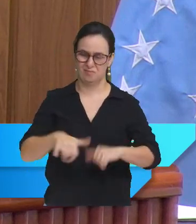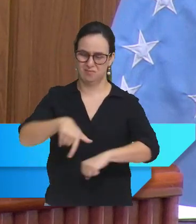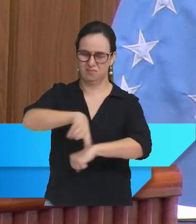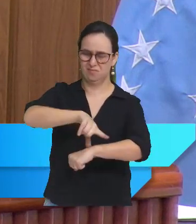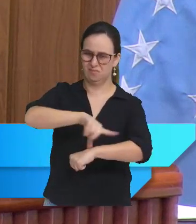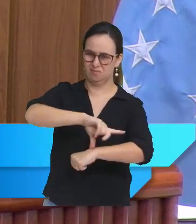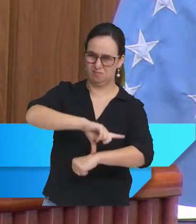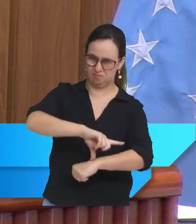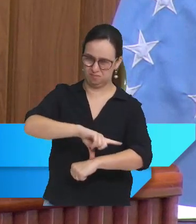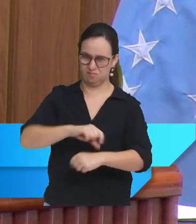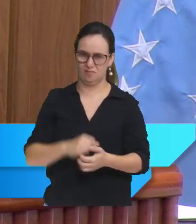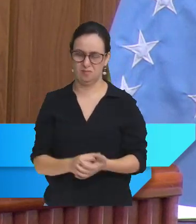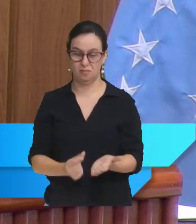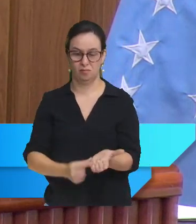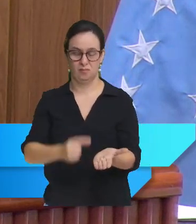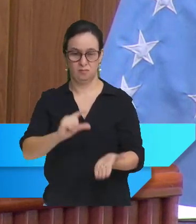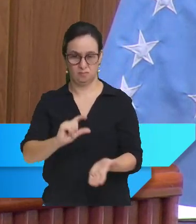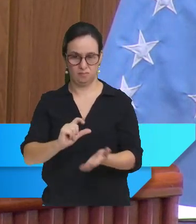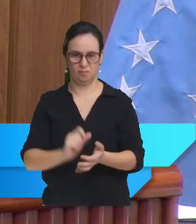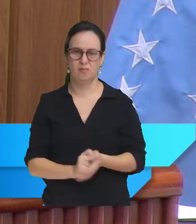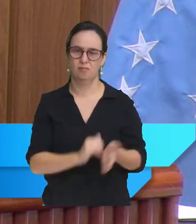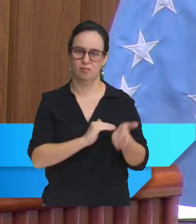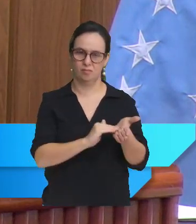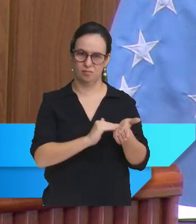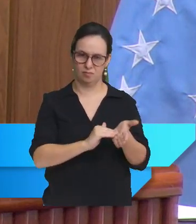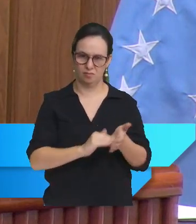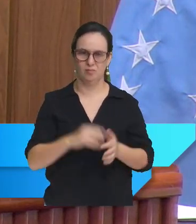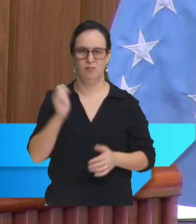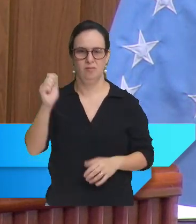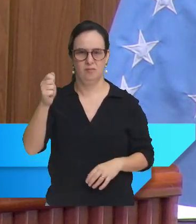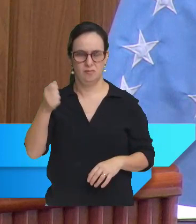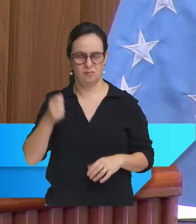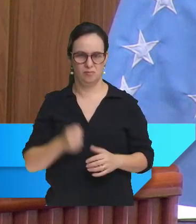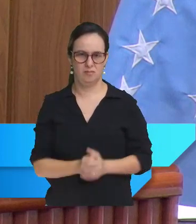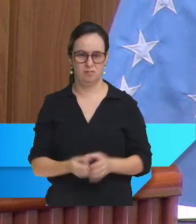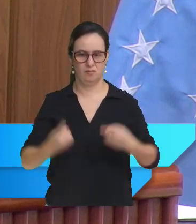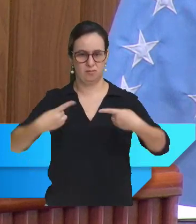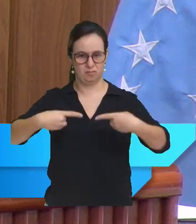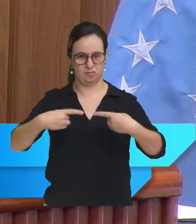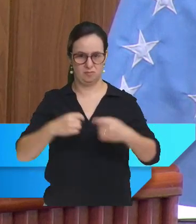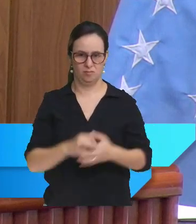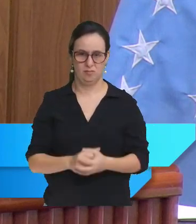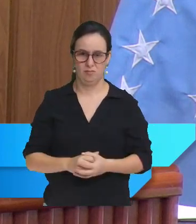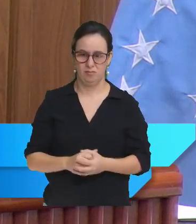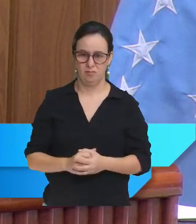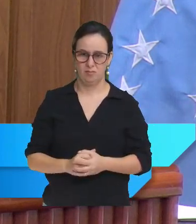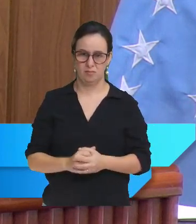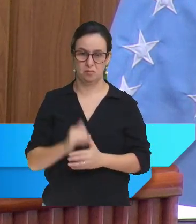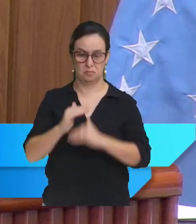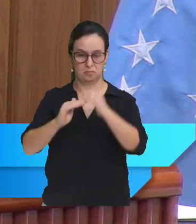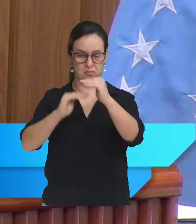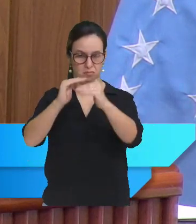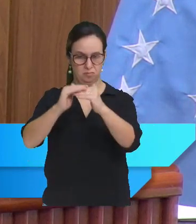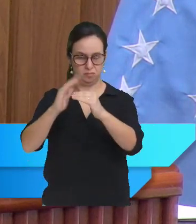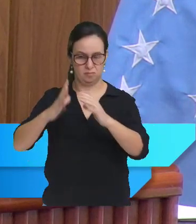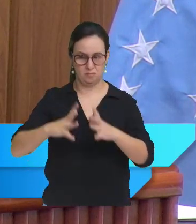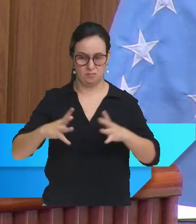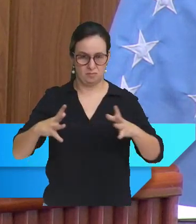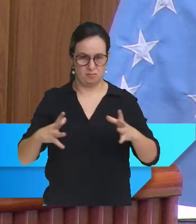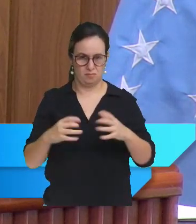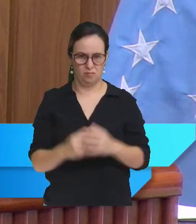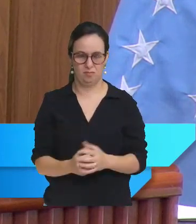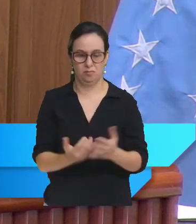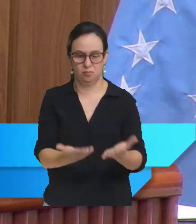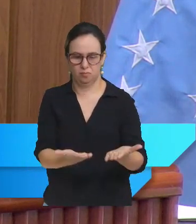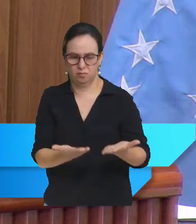procuradoria grande, forte, para maximizar a arrecadação do município, para dar conta da demanda, para melhorar a